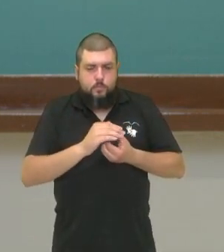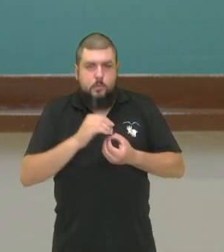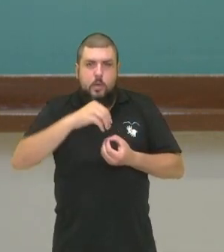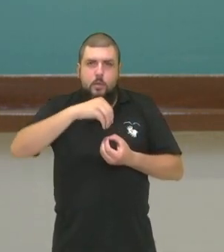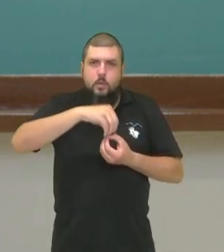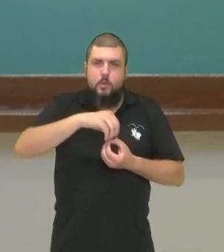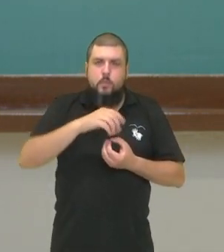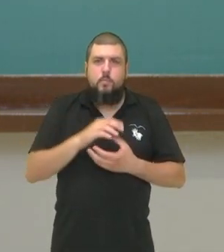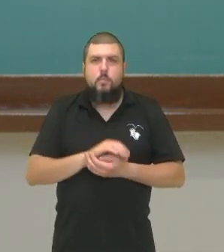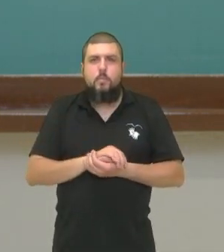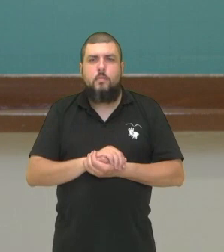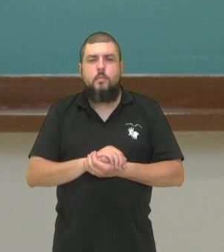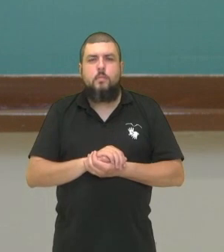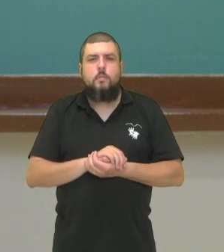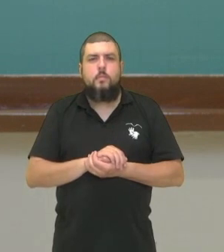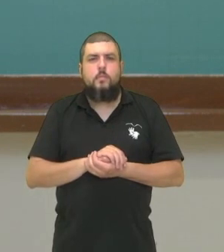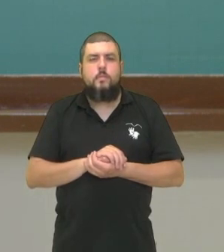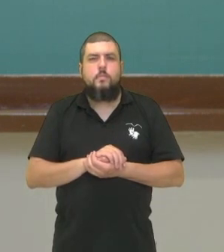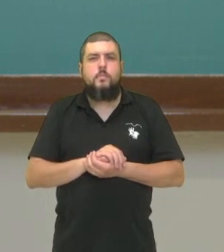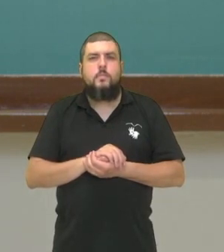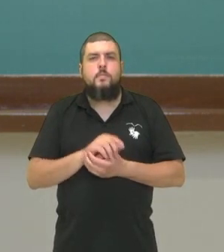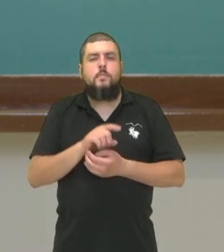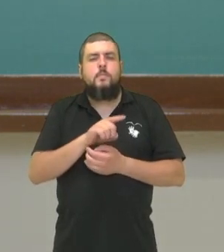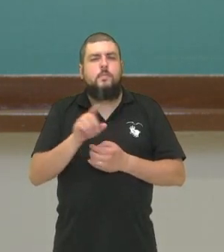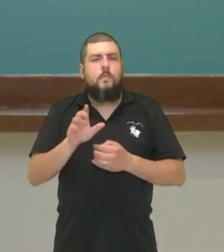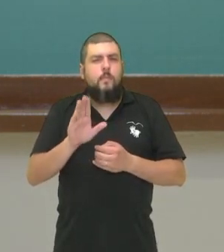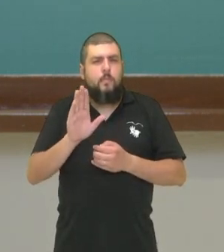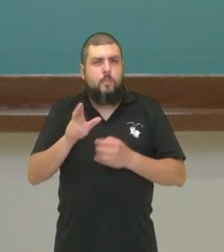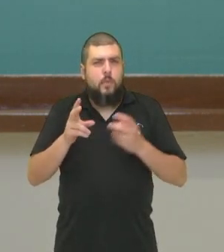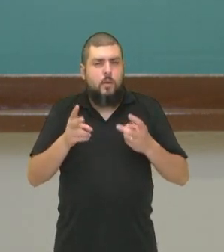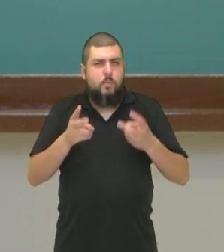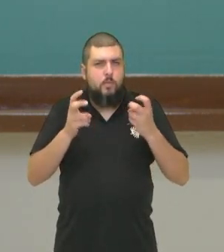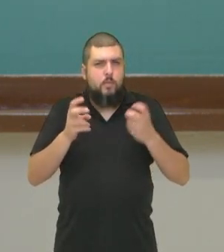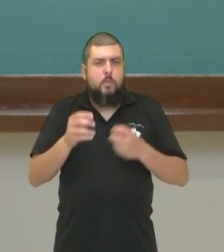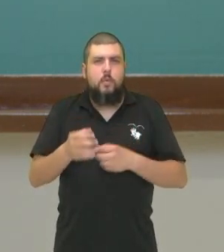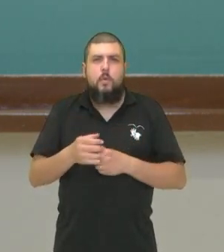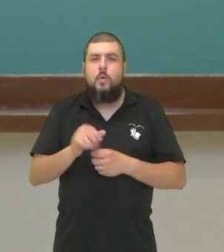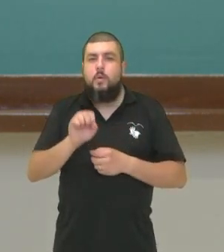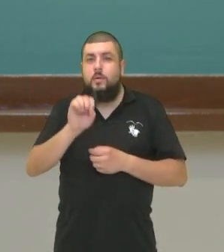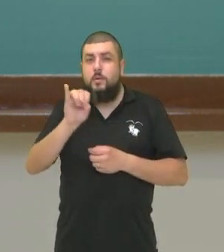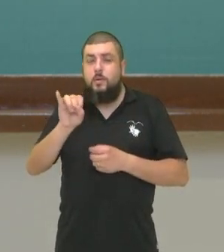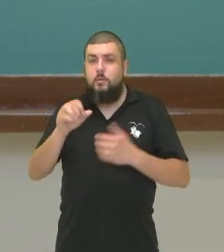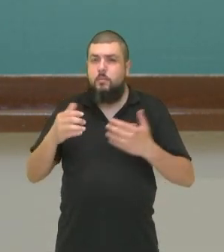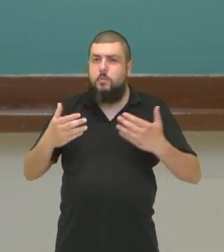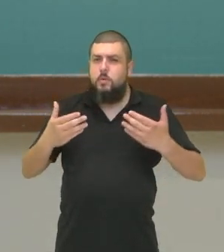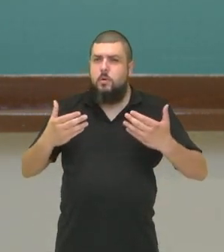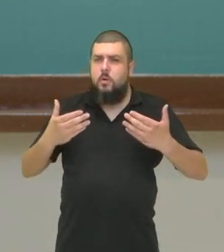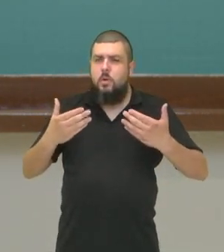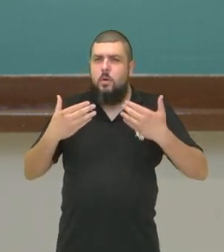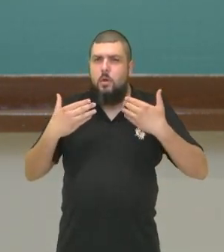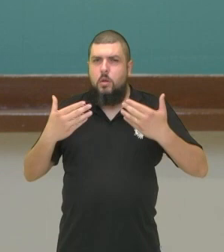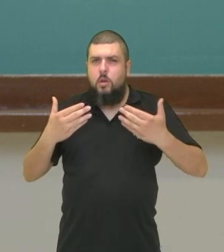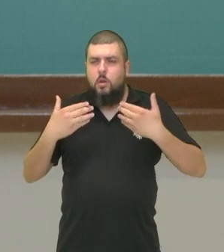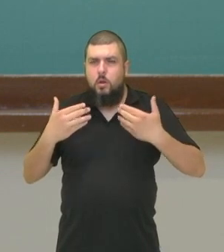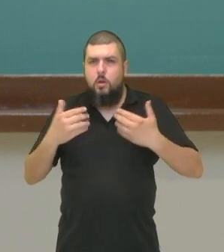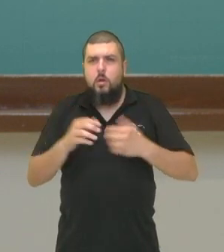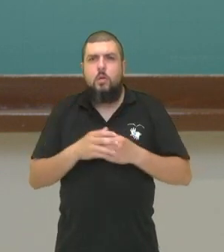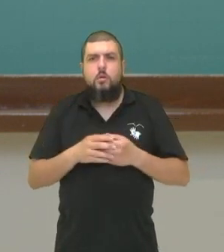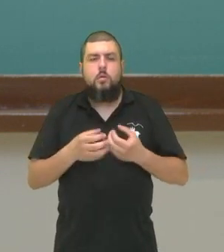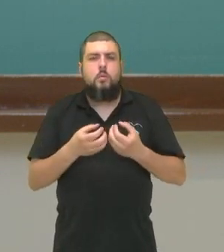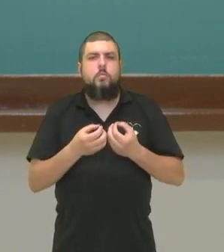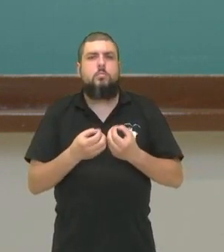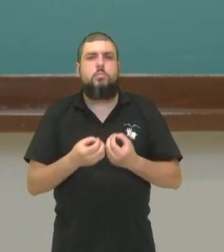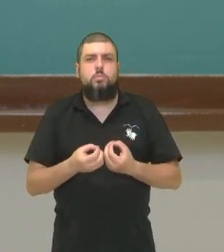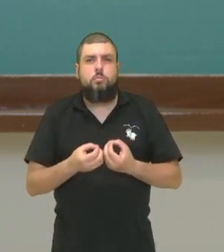já repararam, os meninos já repararam, que quando está muito quente, a bolsa escrotal, o escroto ele